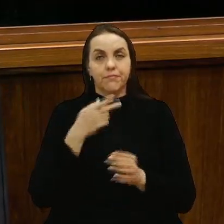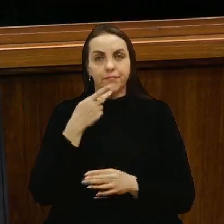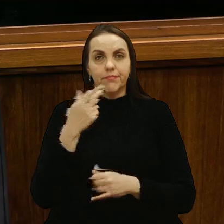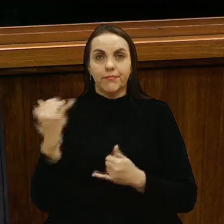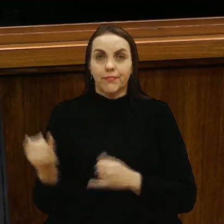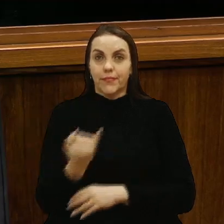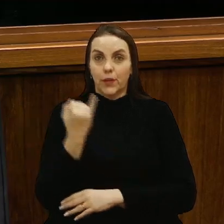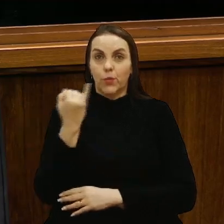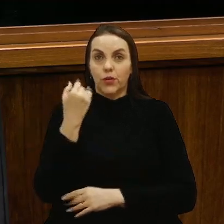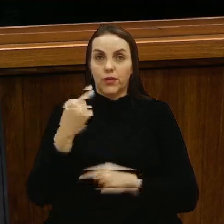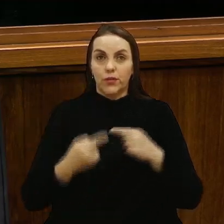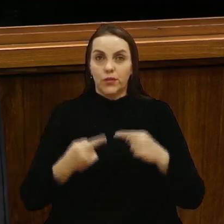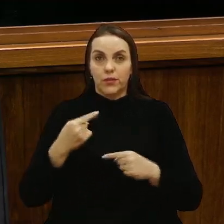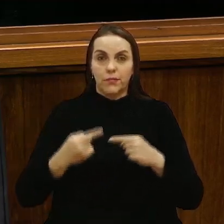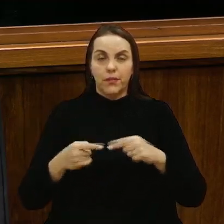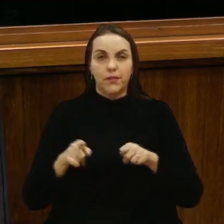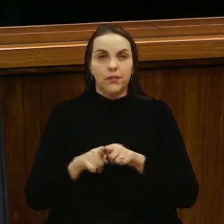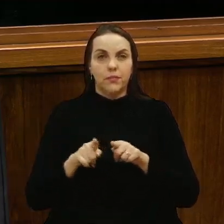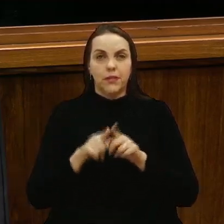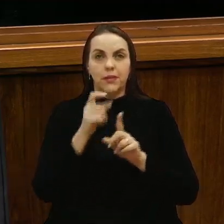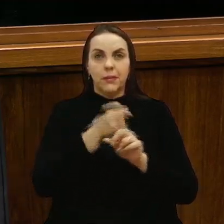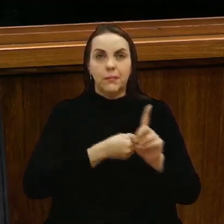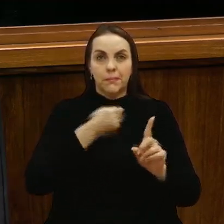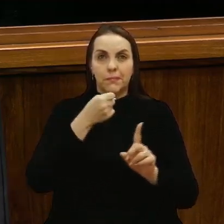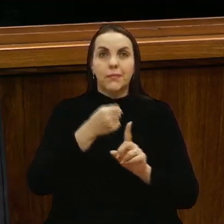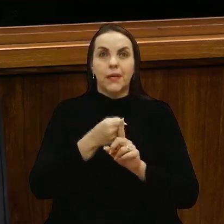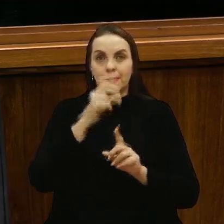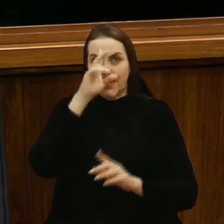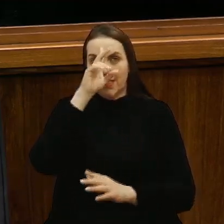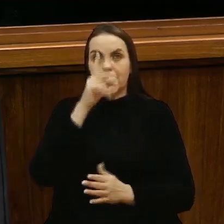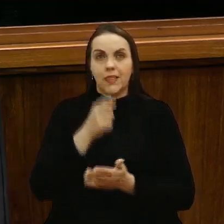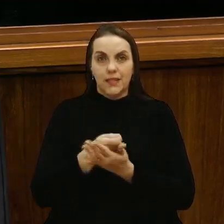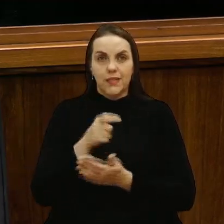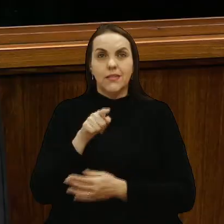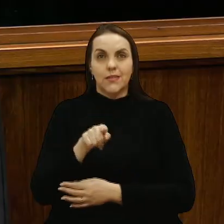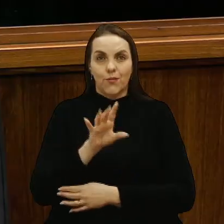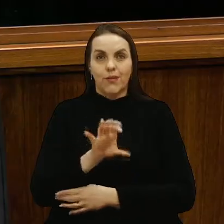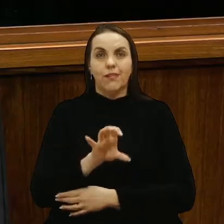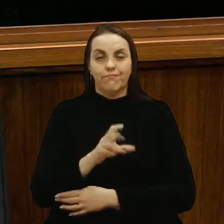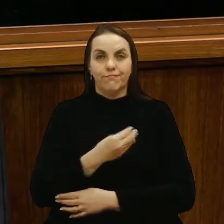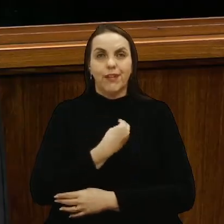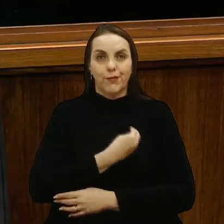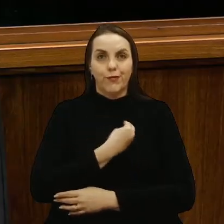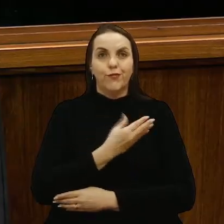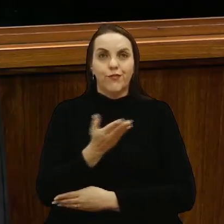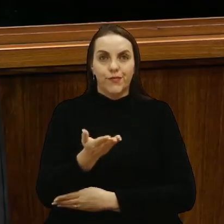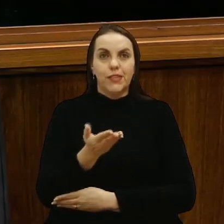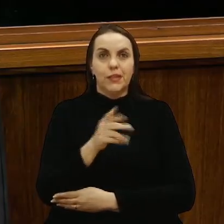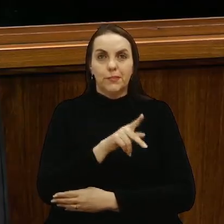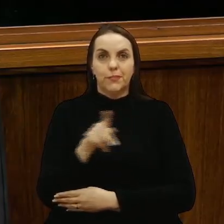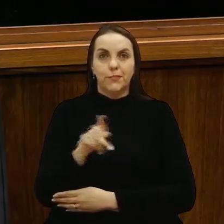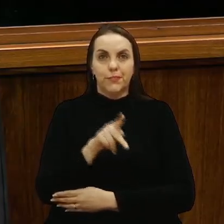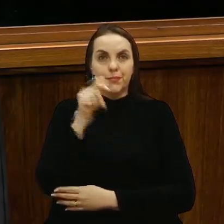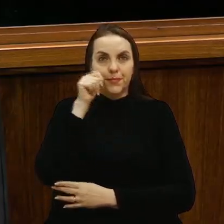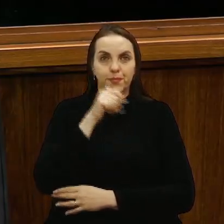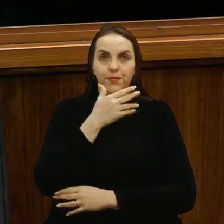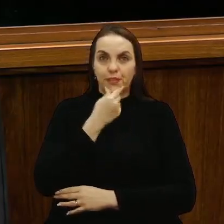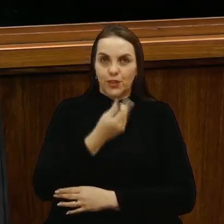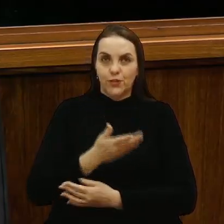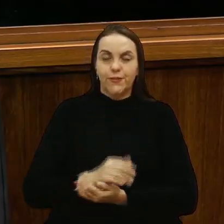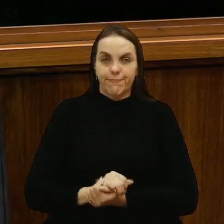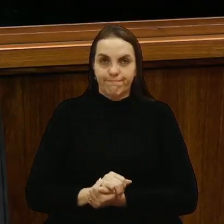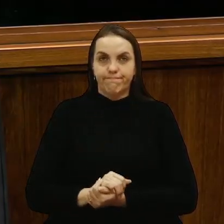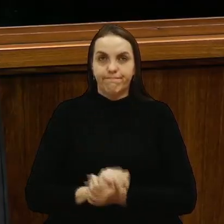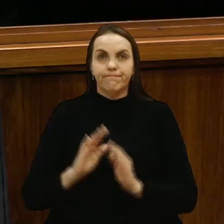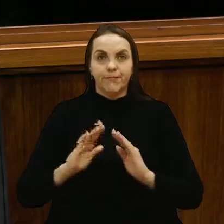nesse debate, que é também o impacto que uma decisão como essa tem na vida dos nossos professores e professoras, tanto